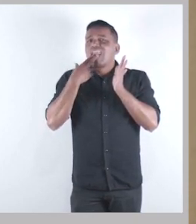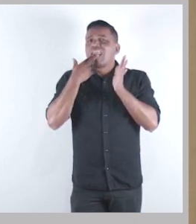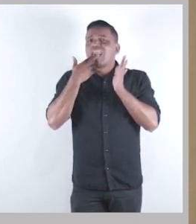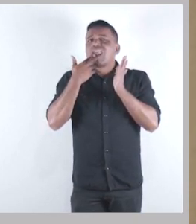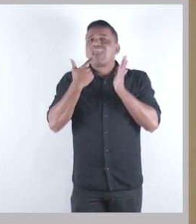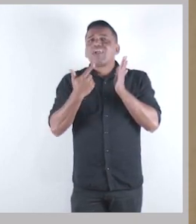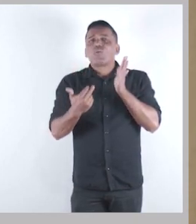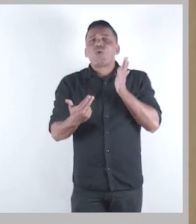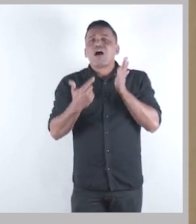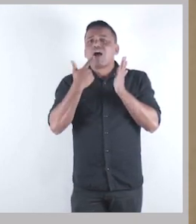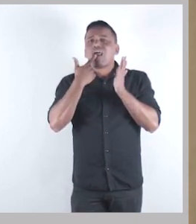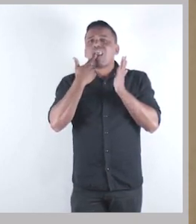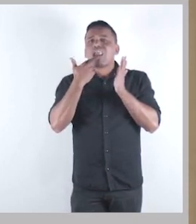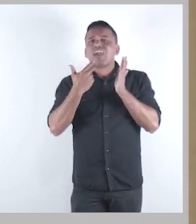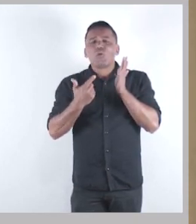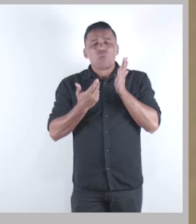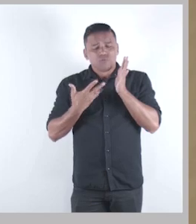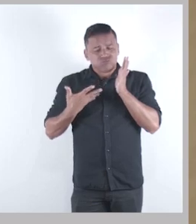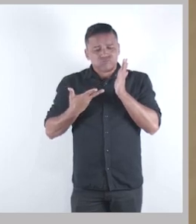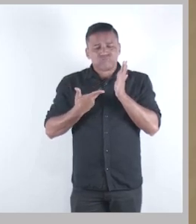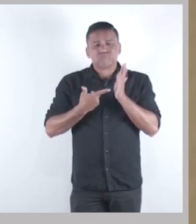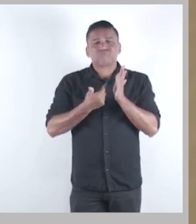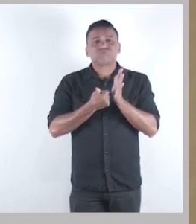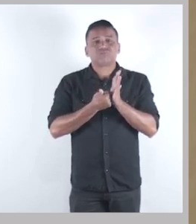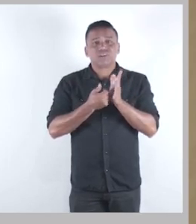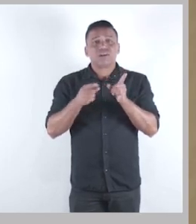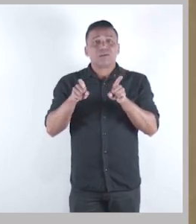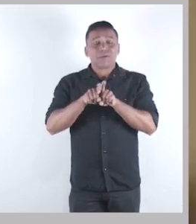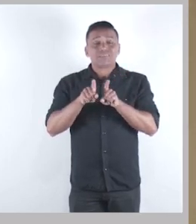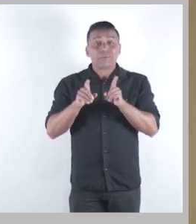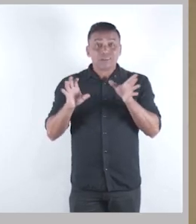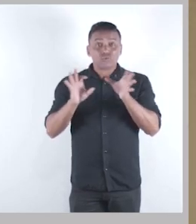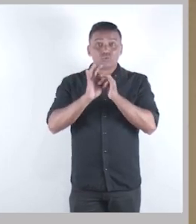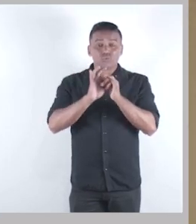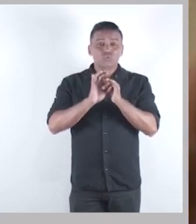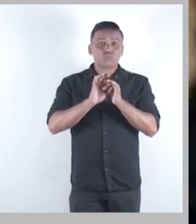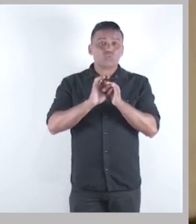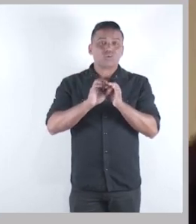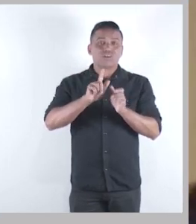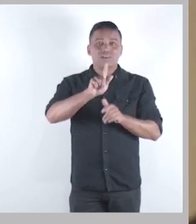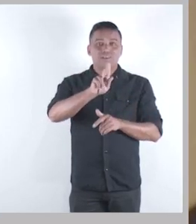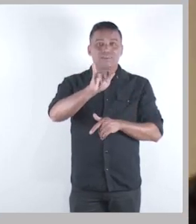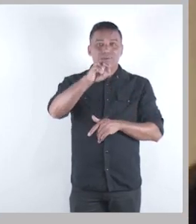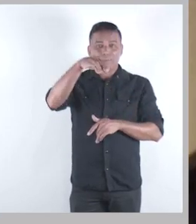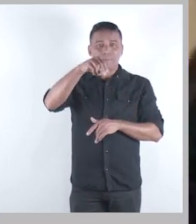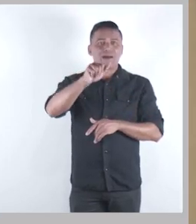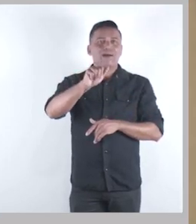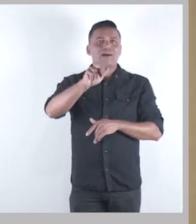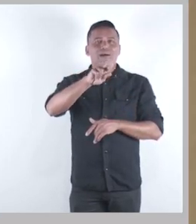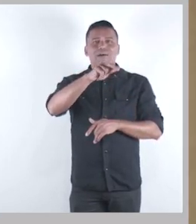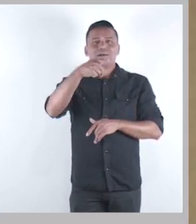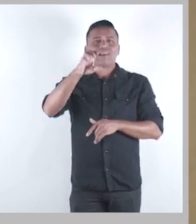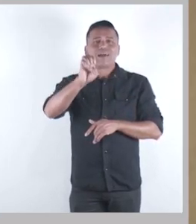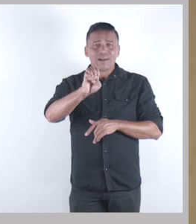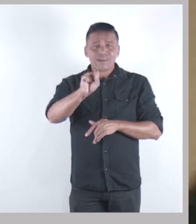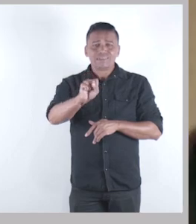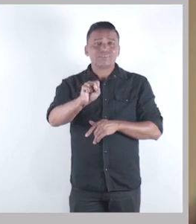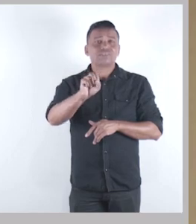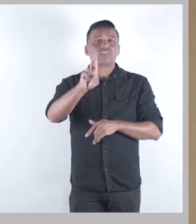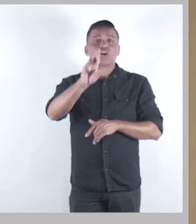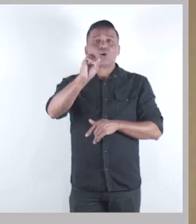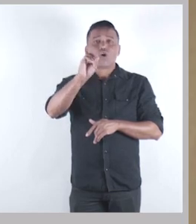elaborada. Mas, ao mesmo tempo, eu coloco também ao lado de João Guimarães Rosa, porque ele vai buscar as falas mais profundas